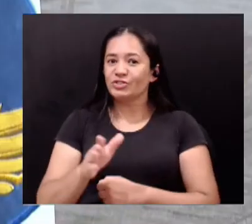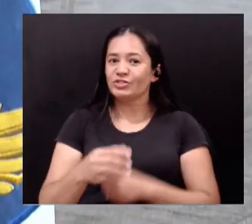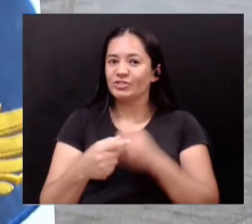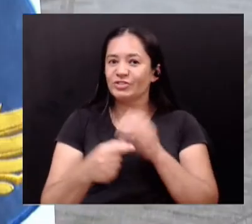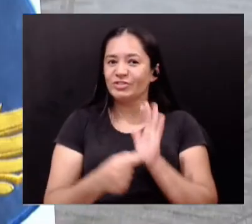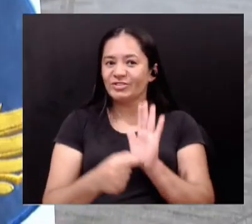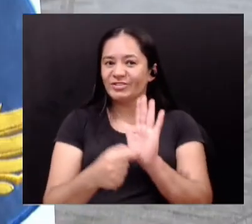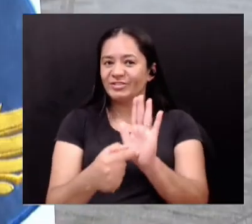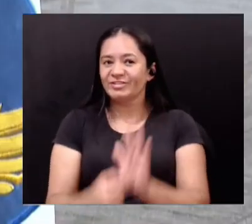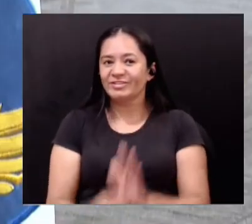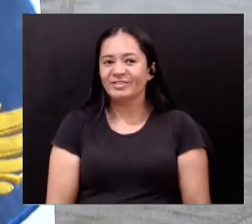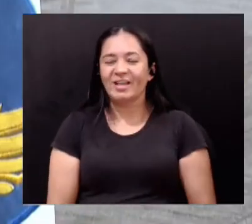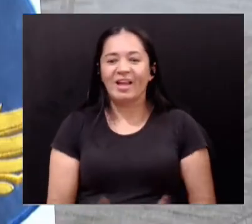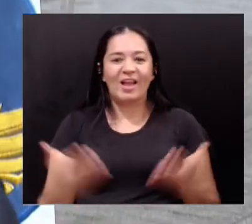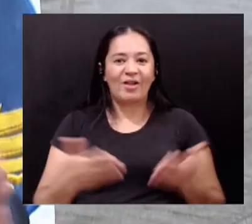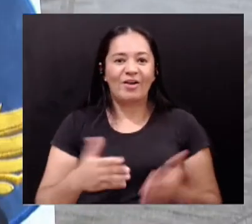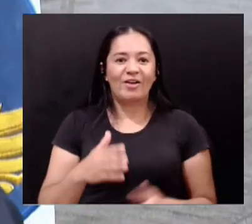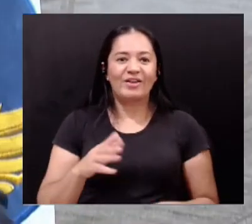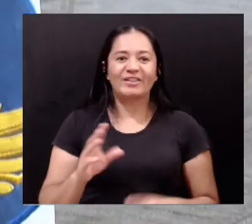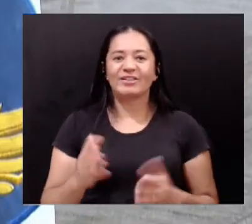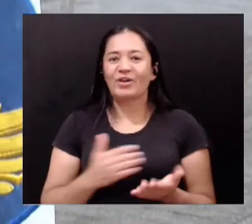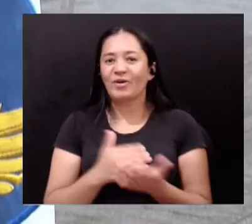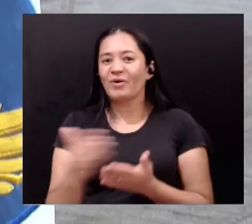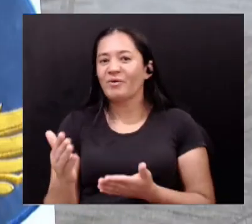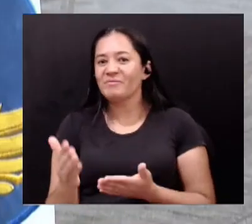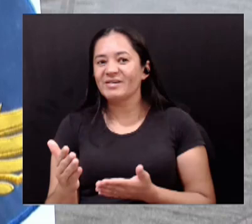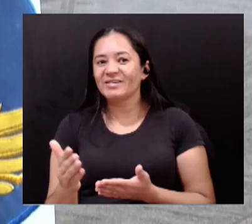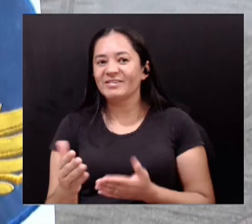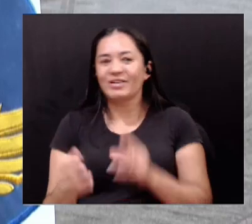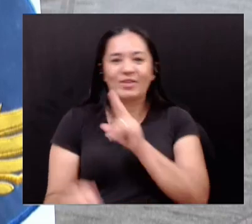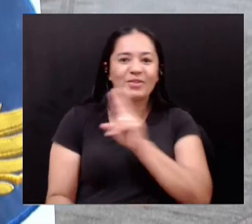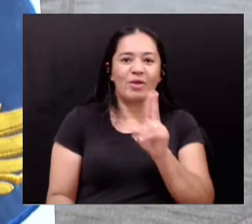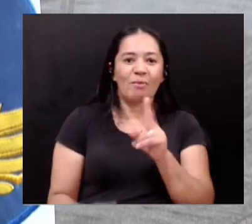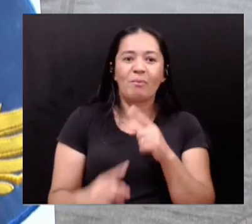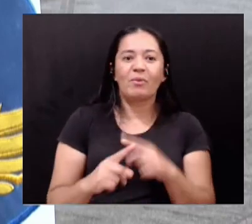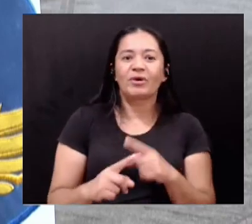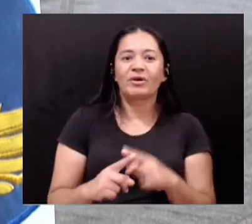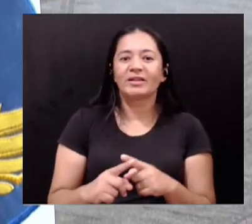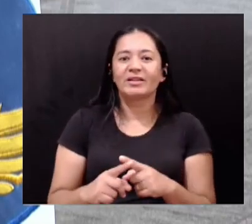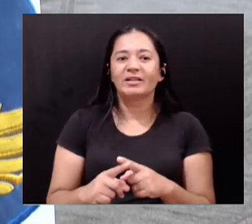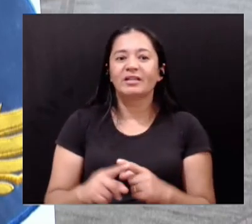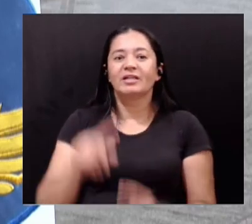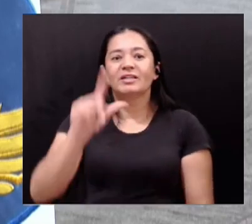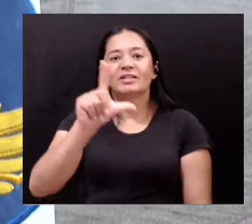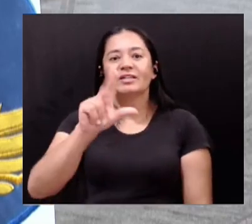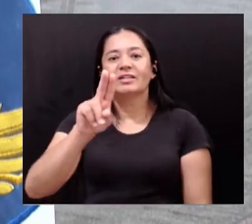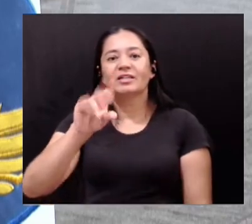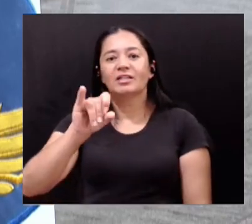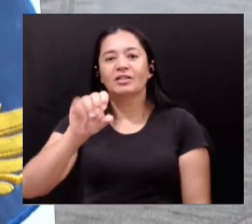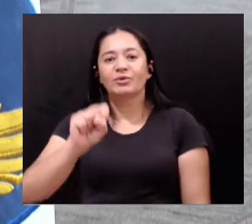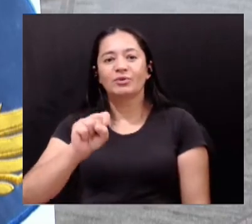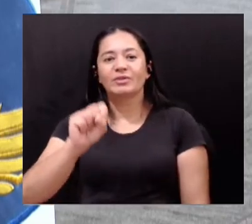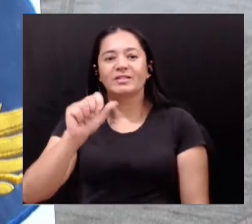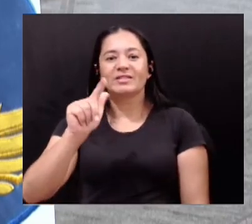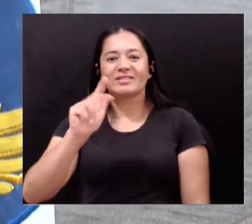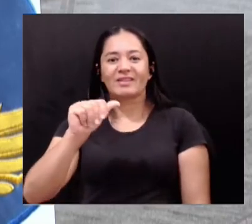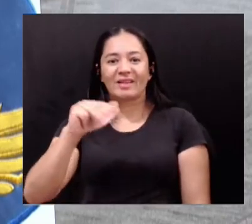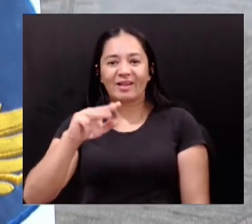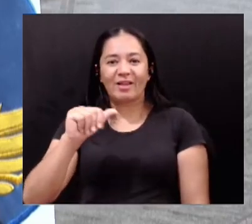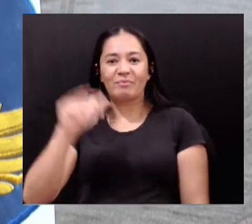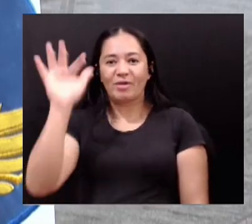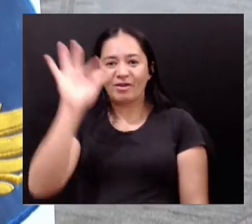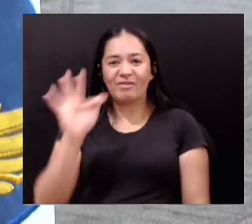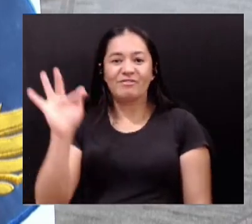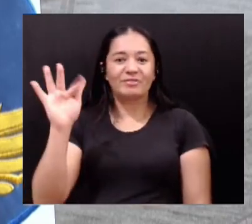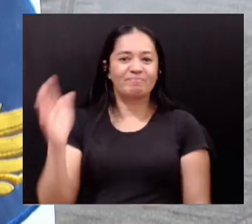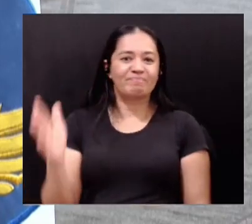Agora começa, né? Já surgiu o nome. Por que não se dá o nome de Luiz Gama a uma faculdade de Direito, né? É um